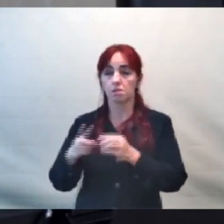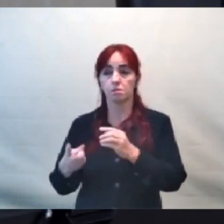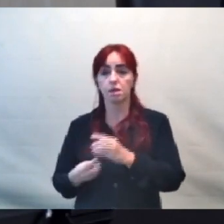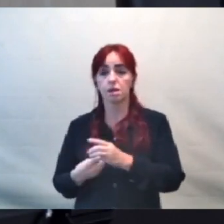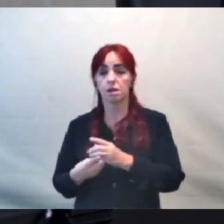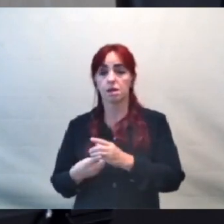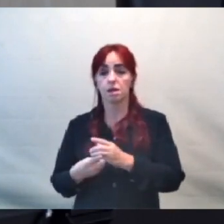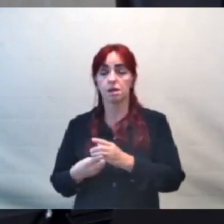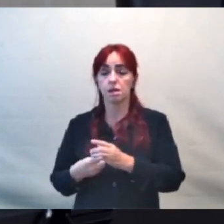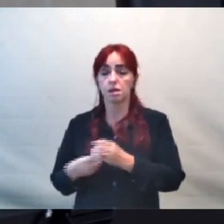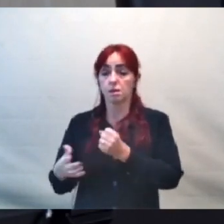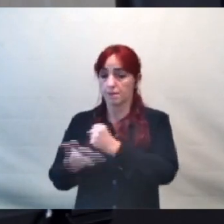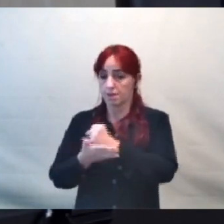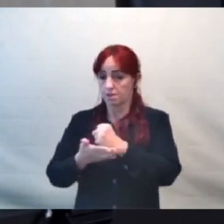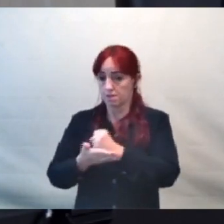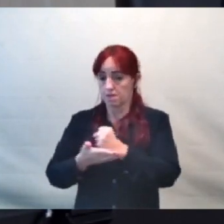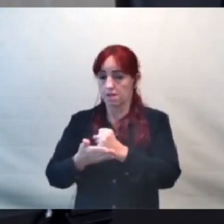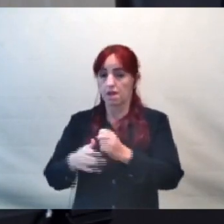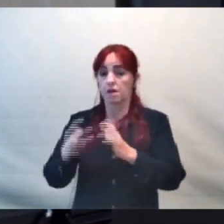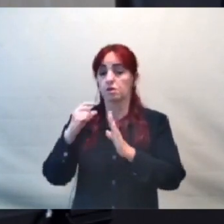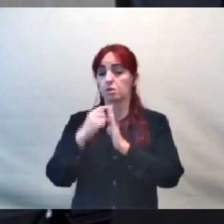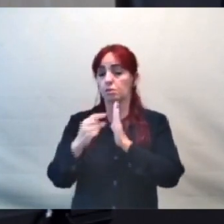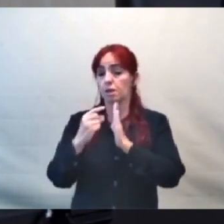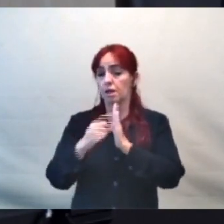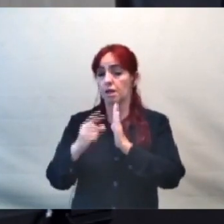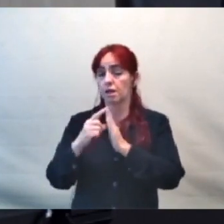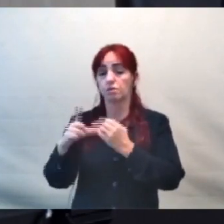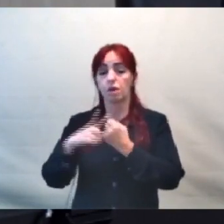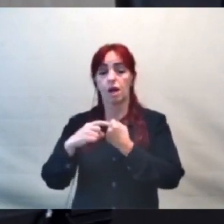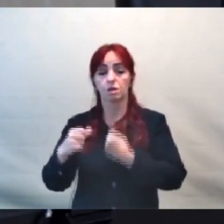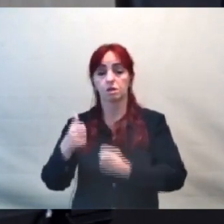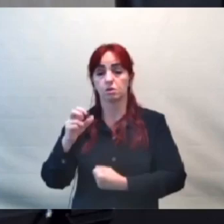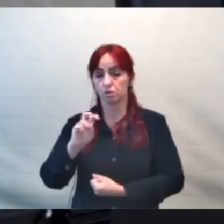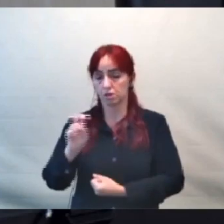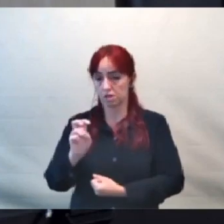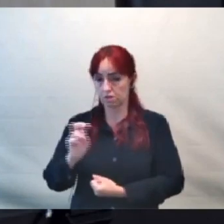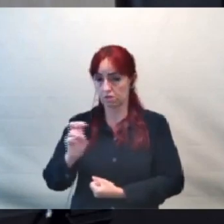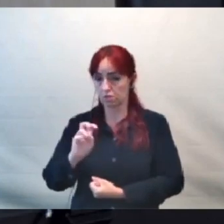parágrafo artigo 5º, do artigo,